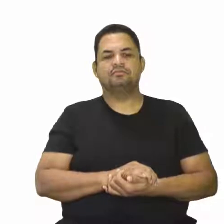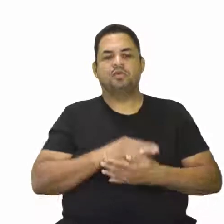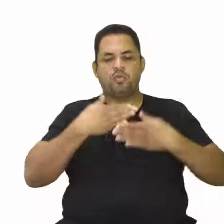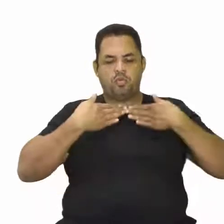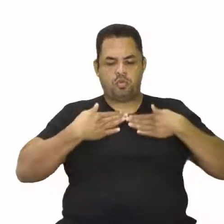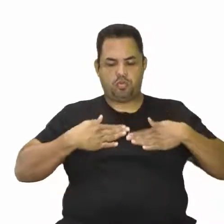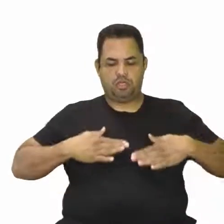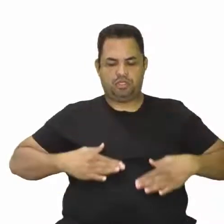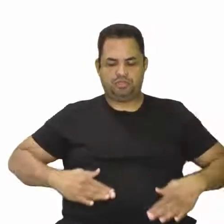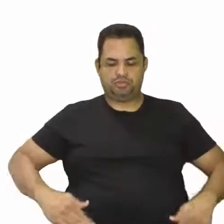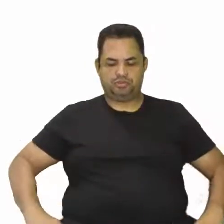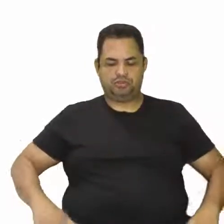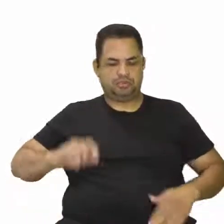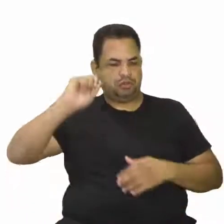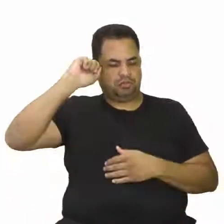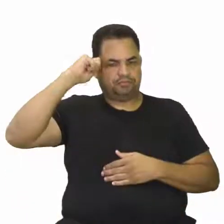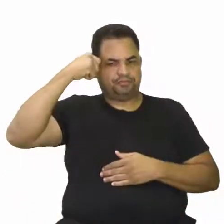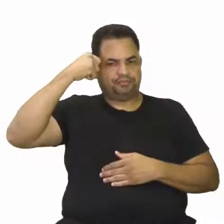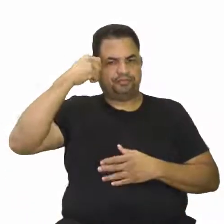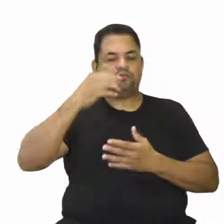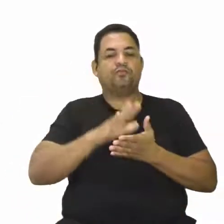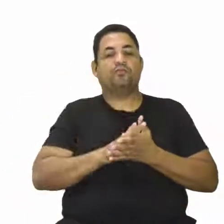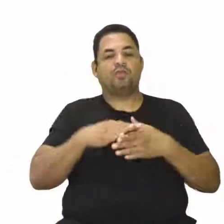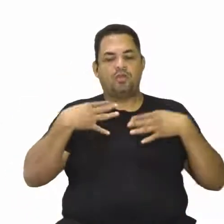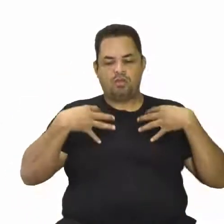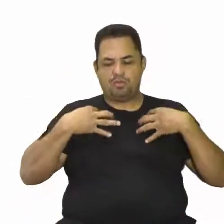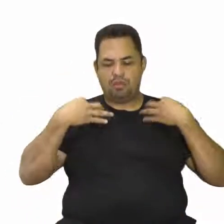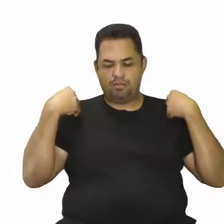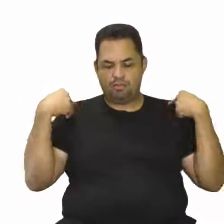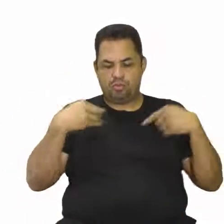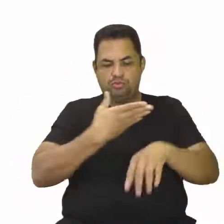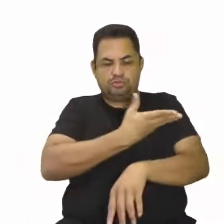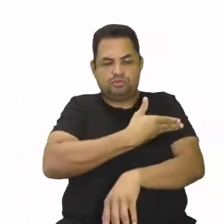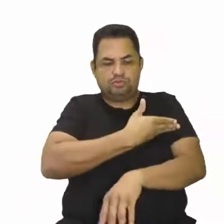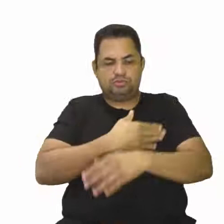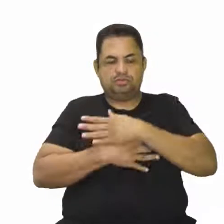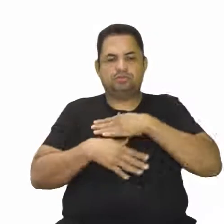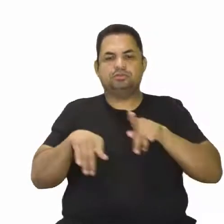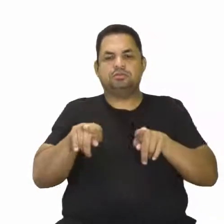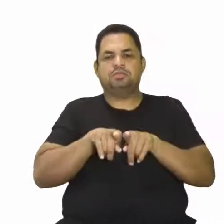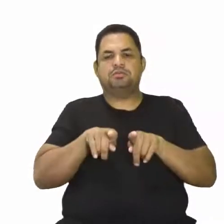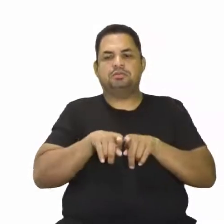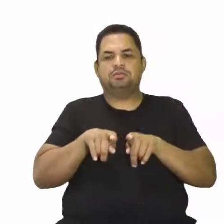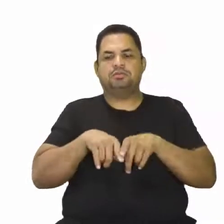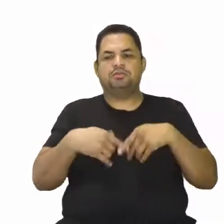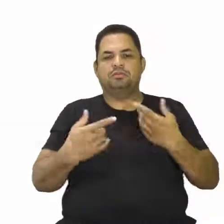O vestido é preto e a blusa também.